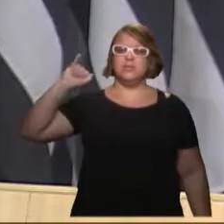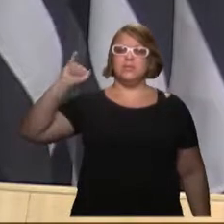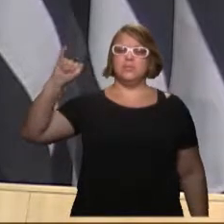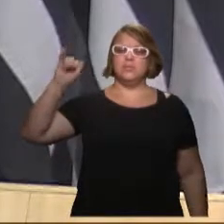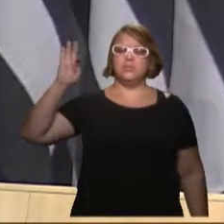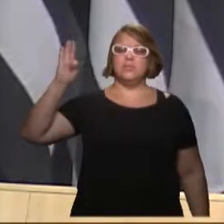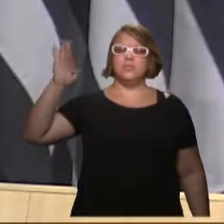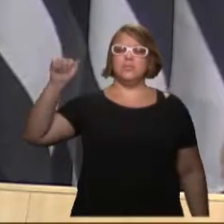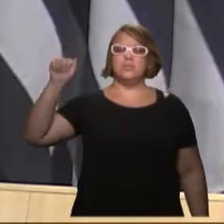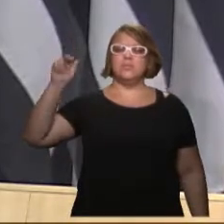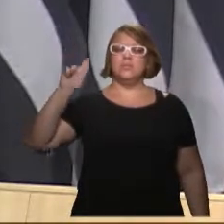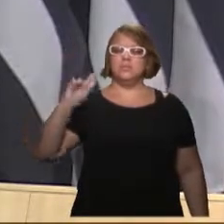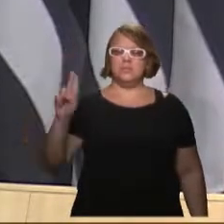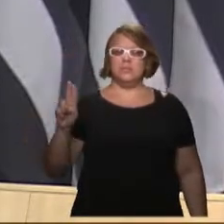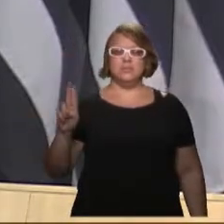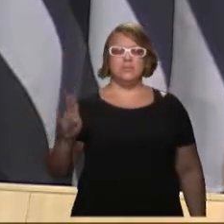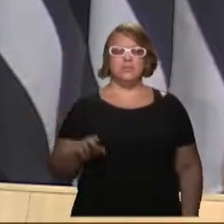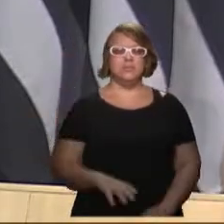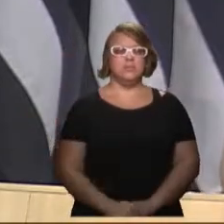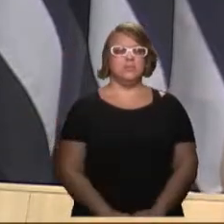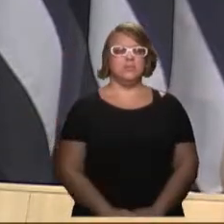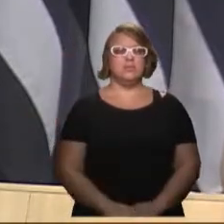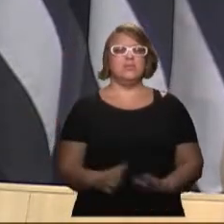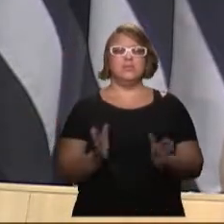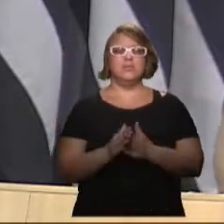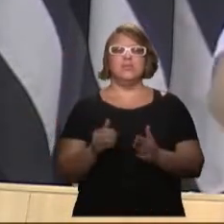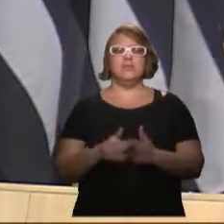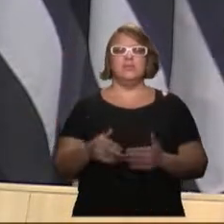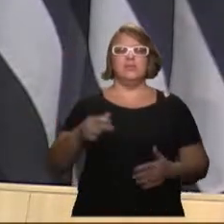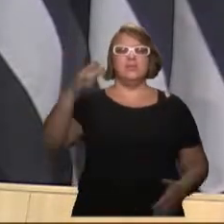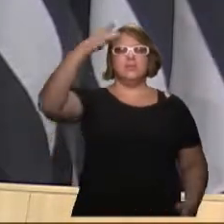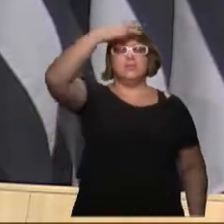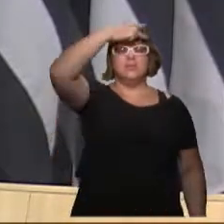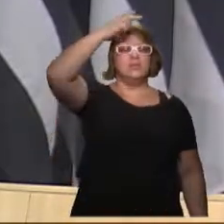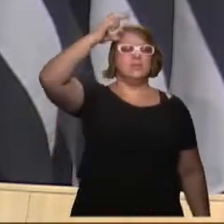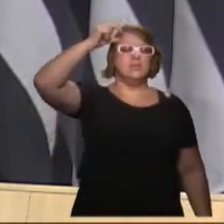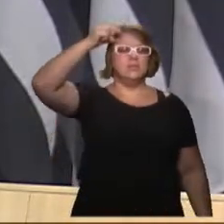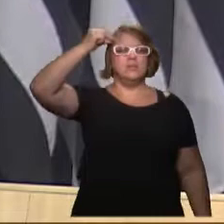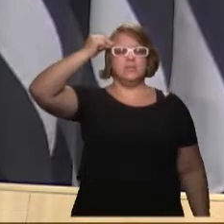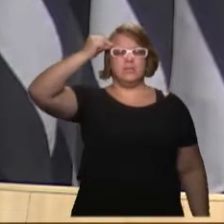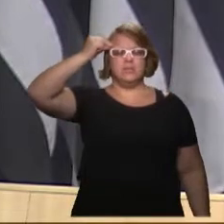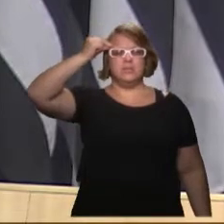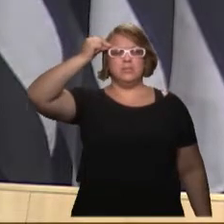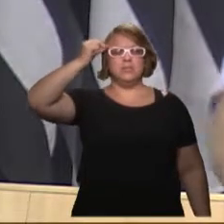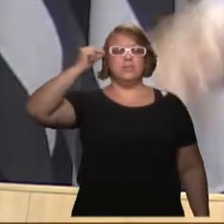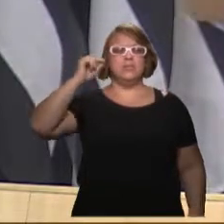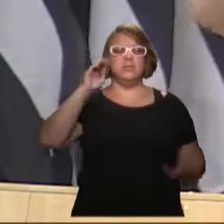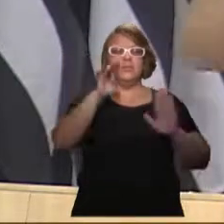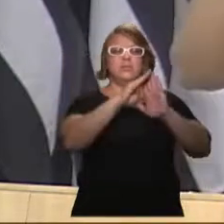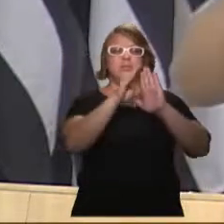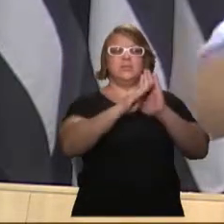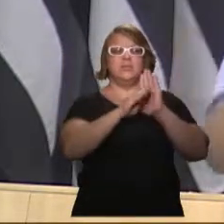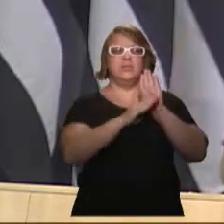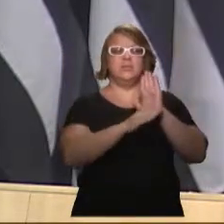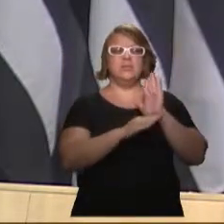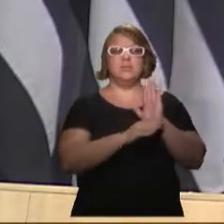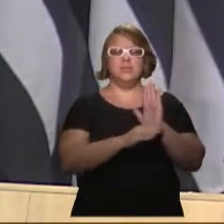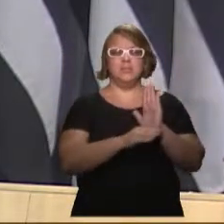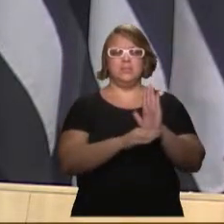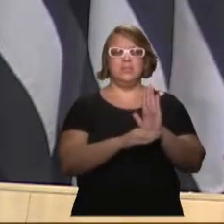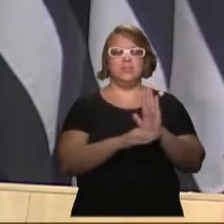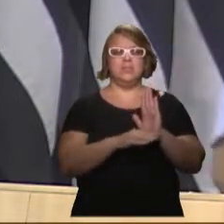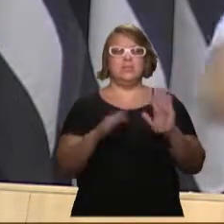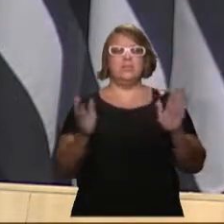sabemos quais são, e nós solicitamos para a prefeitura a lista de quem são esses beneficiários que empobrece o